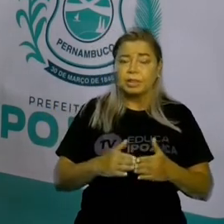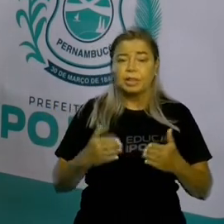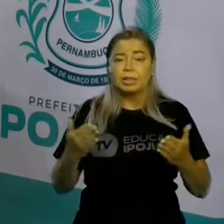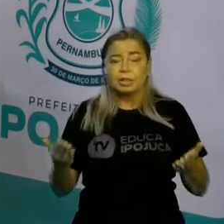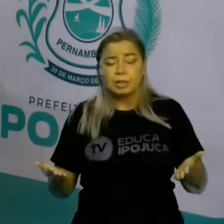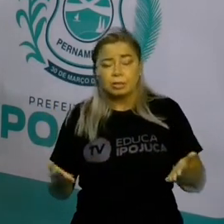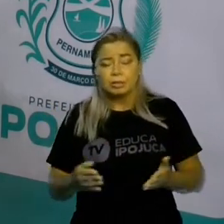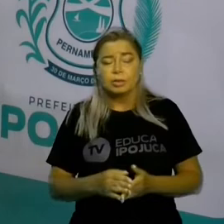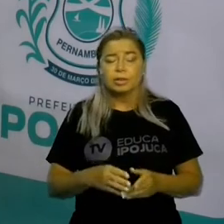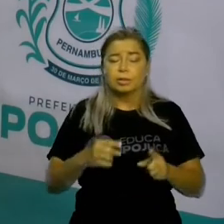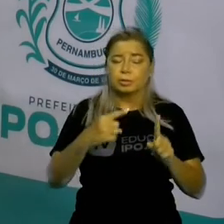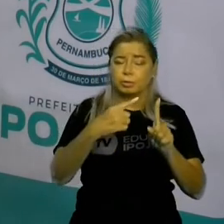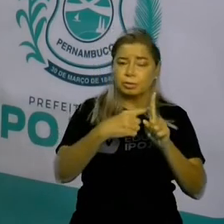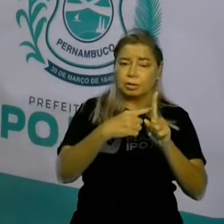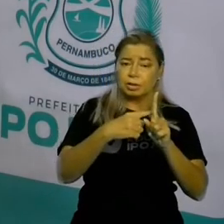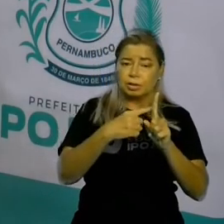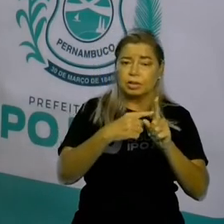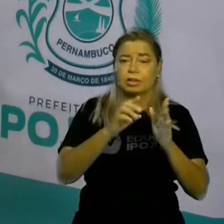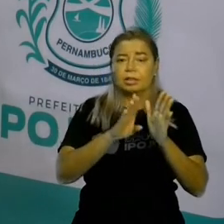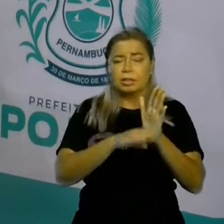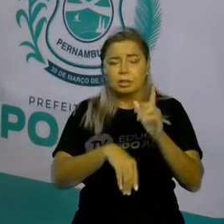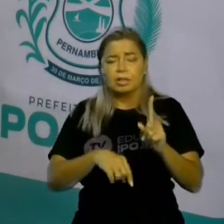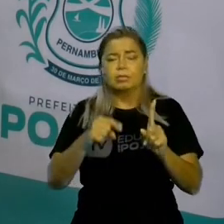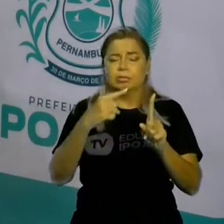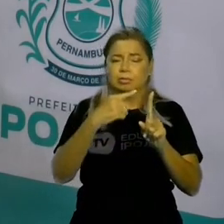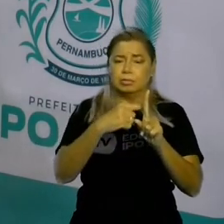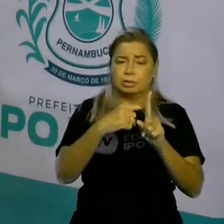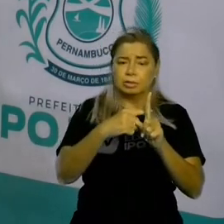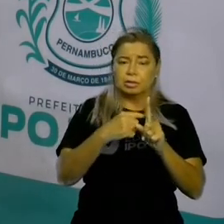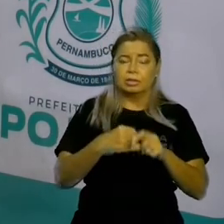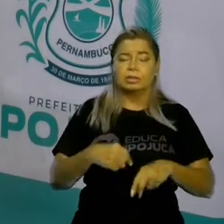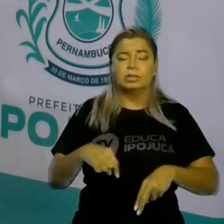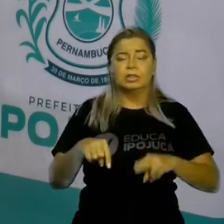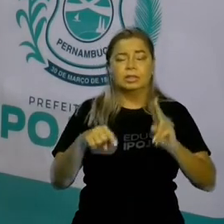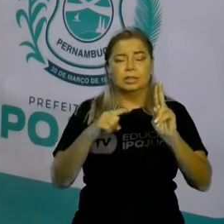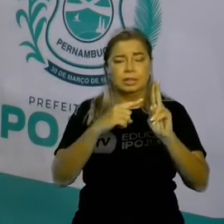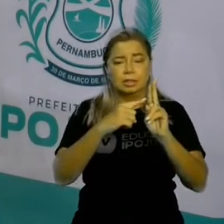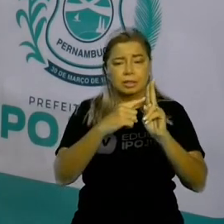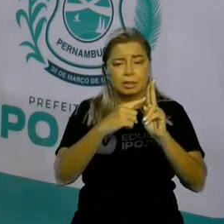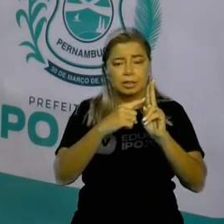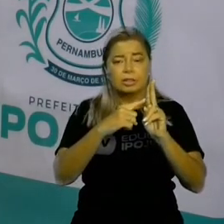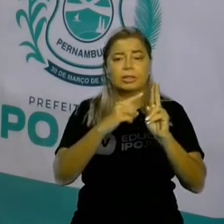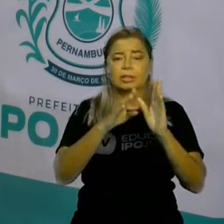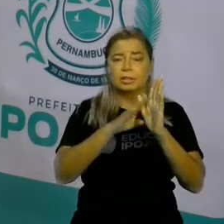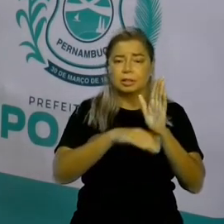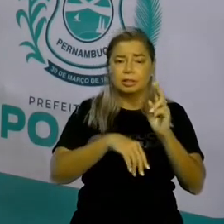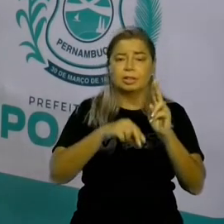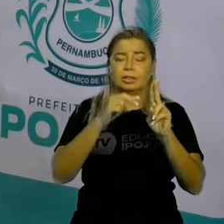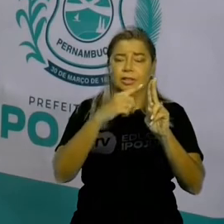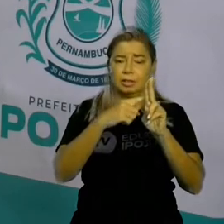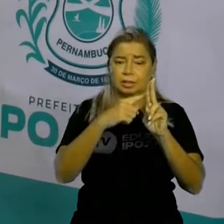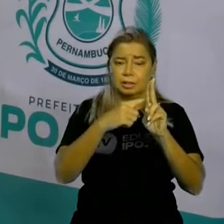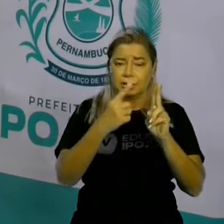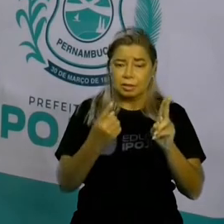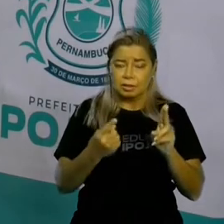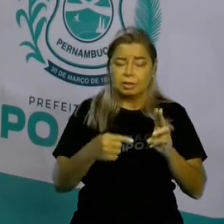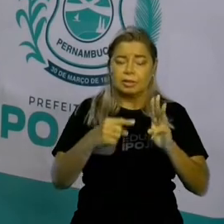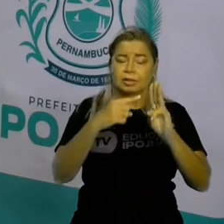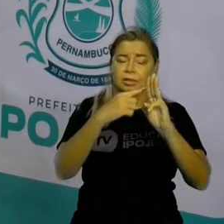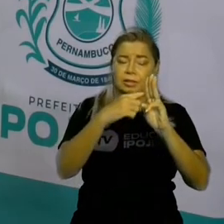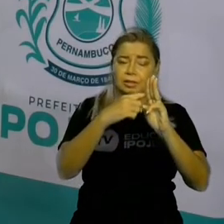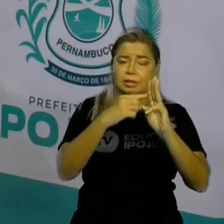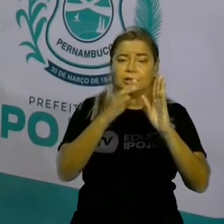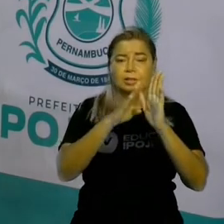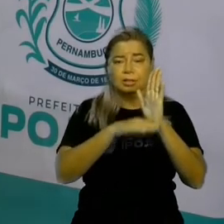retirar da unidade. A dezena eu só posso tirar da dezena, centena da centena e assim por diante.